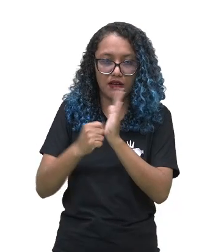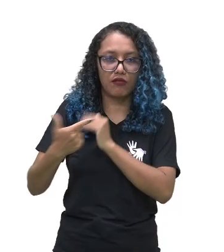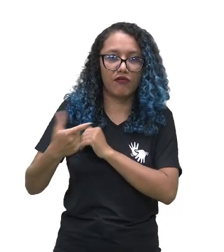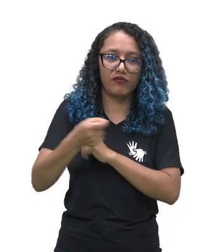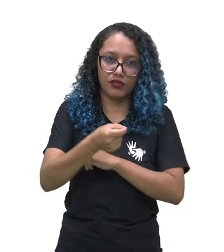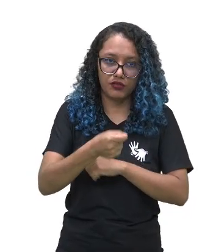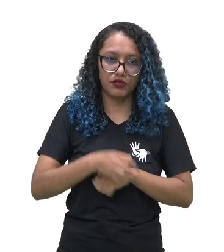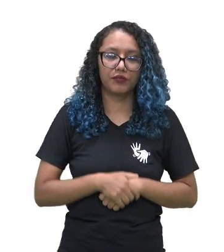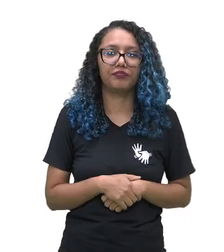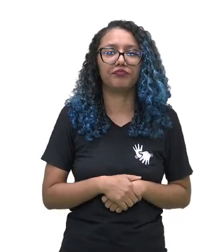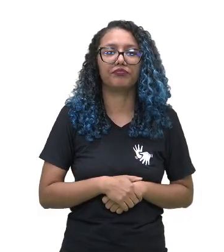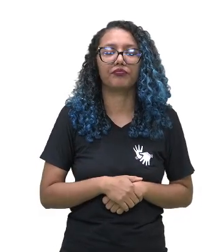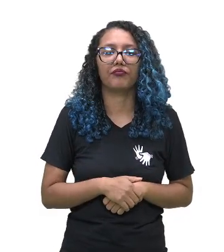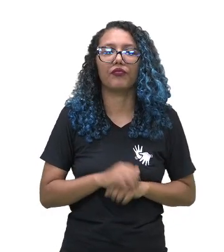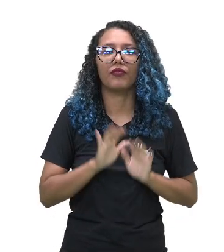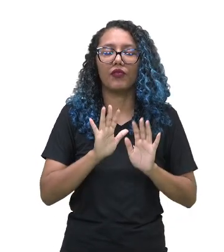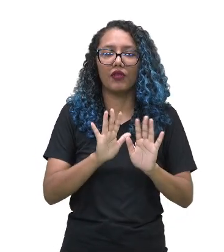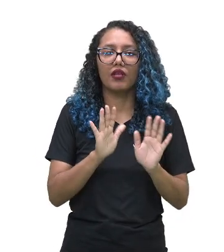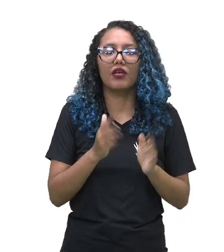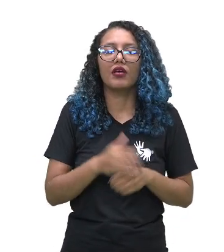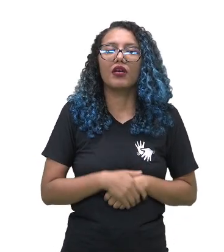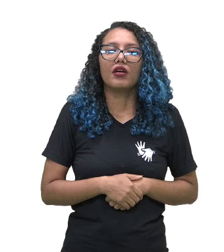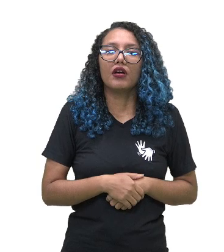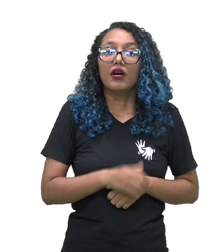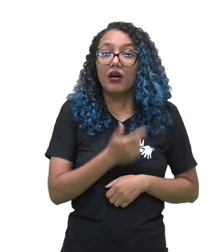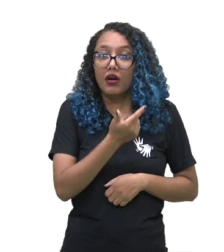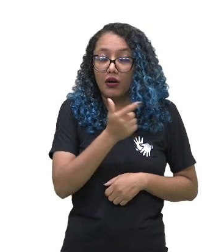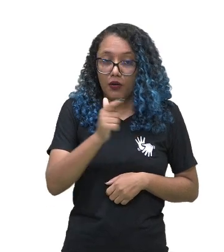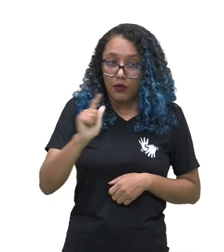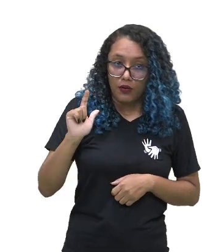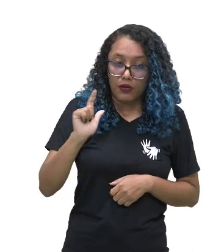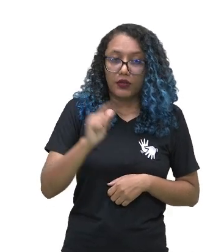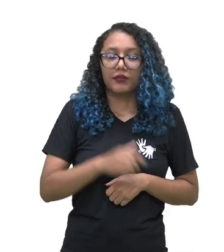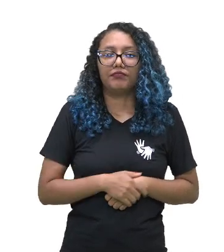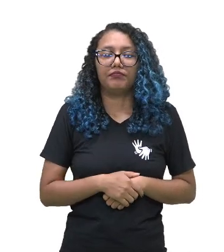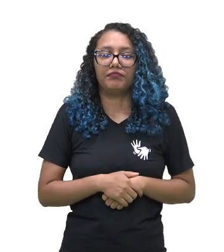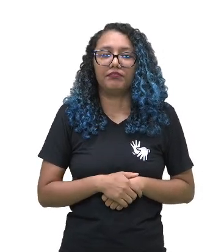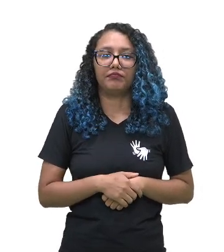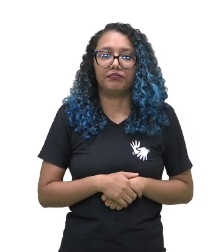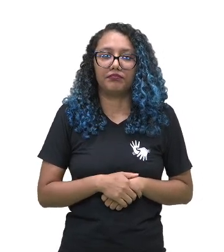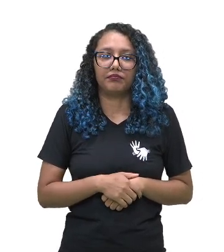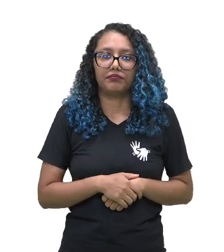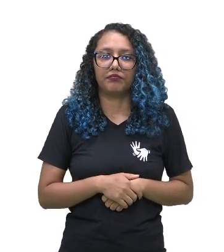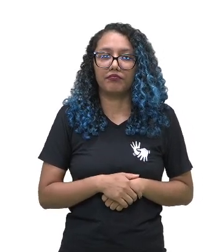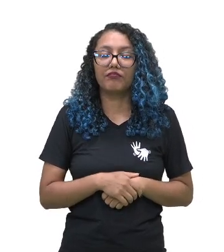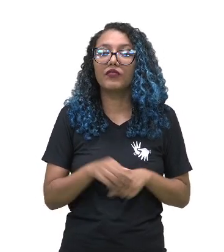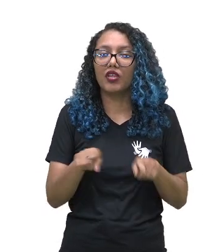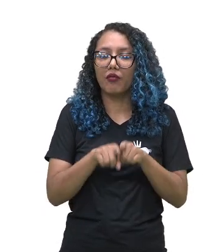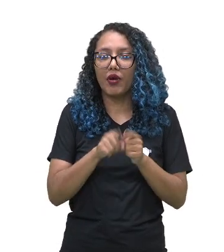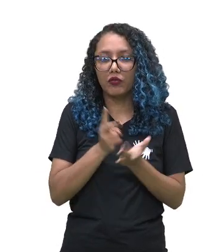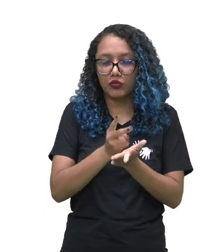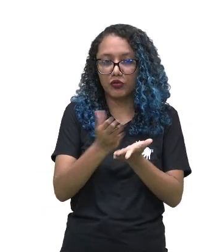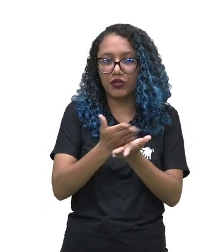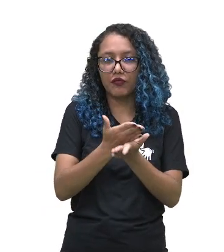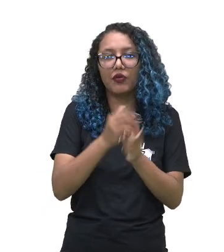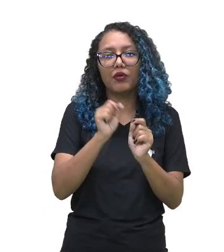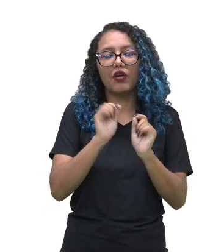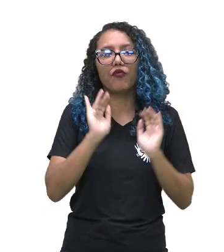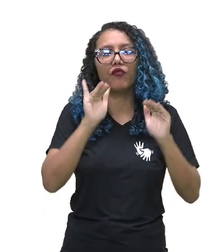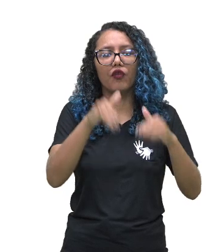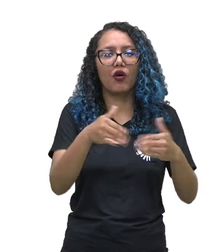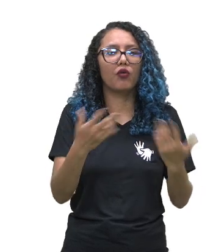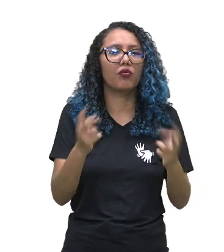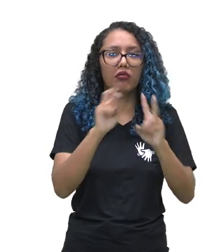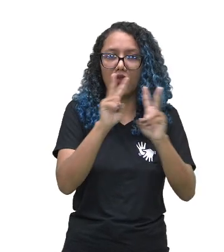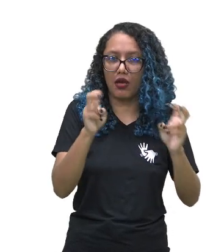a segunda parte do nosso livro, que nós estamos comentando hoje, ele fala da vida material. E olha